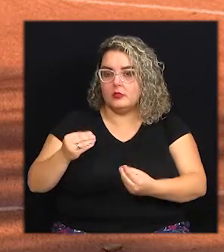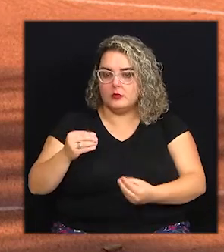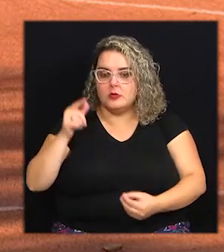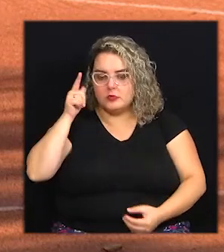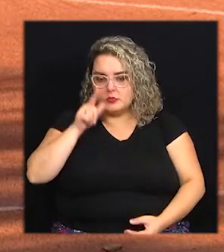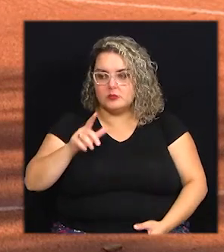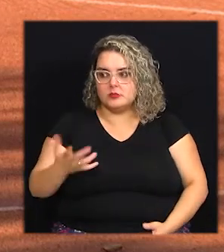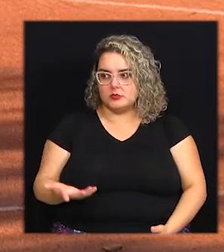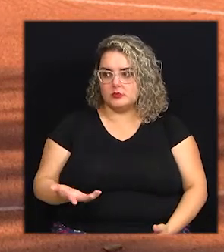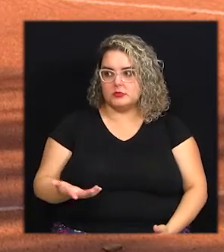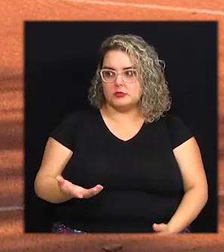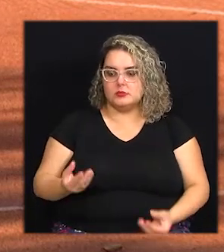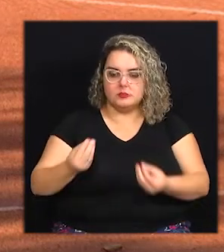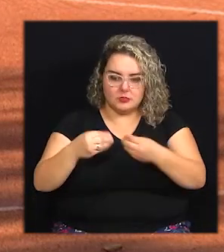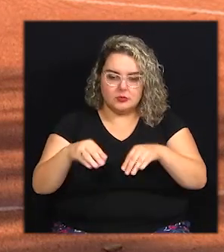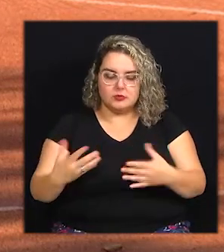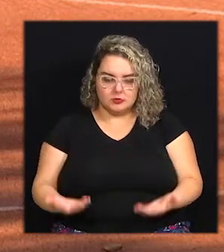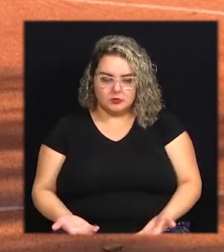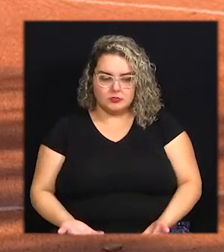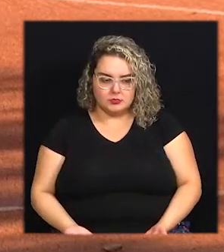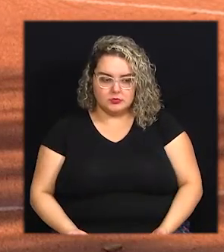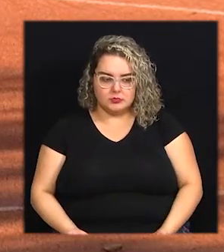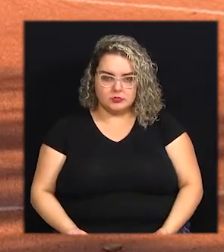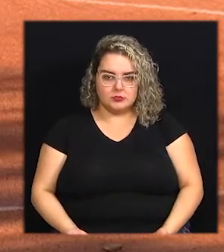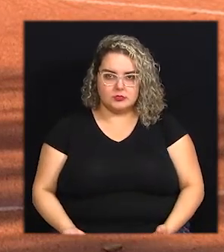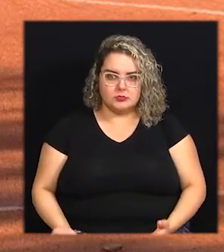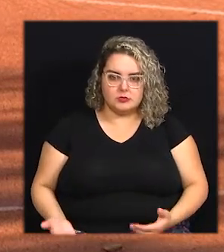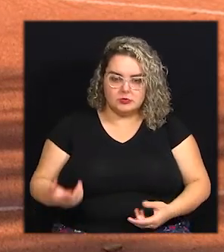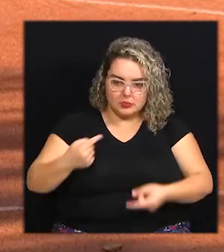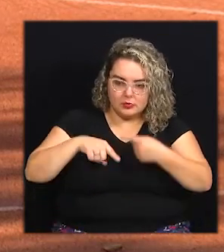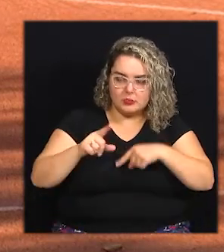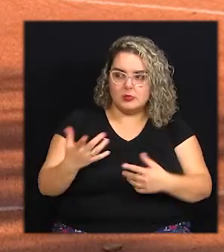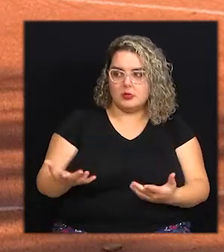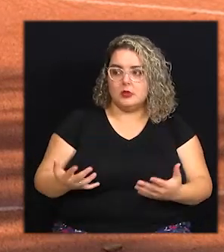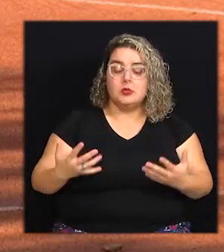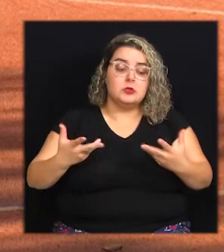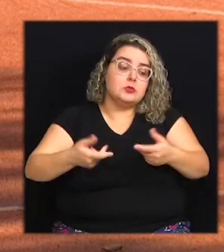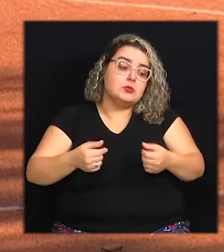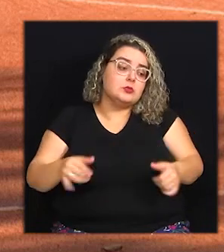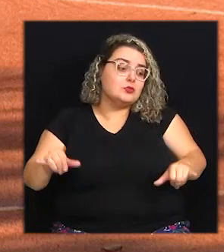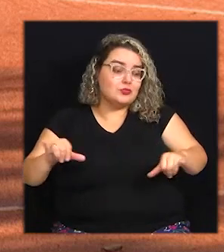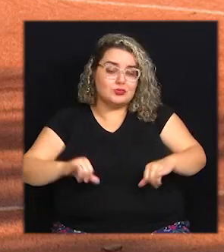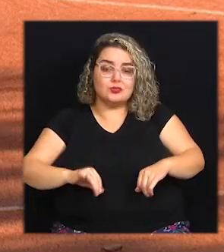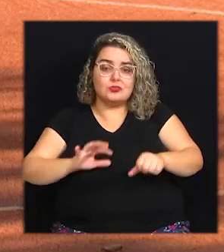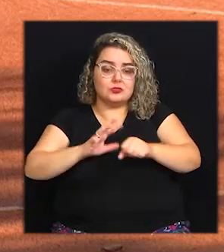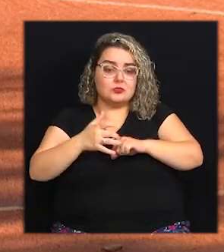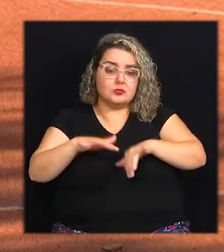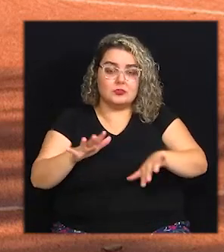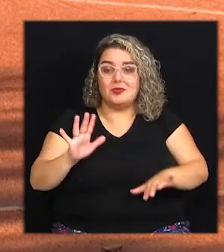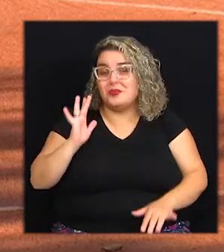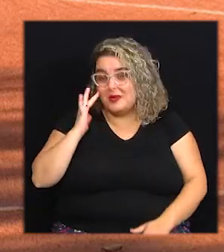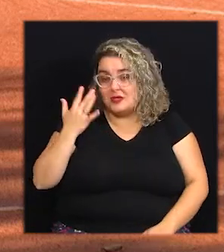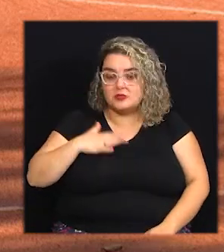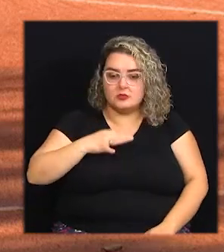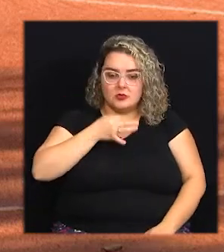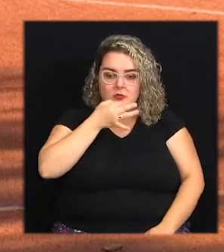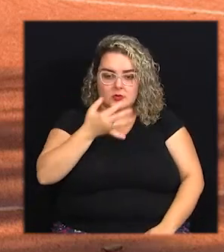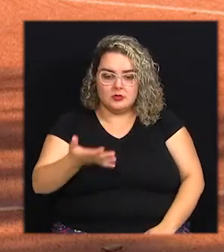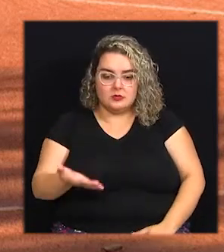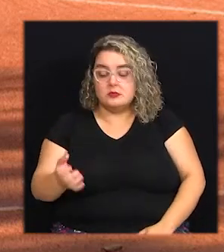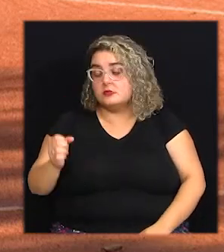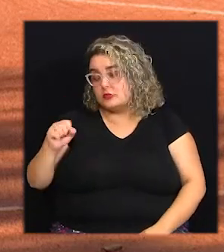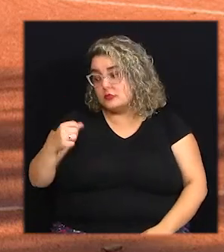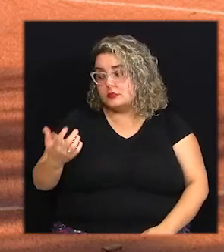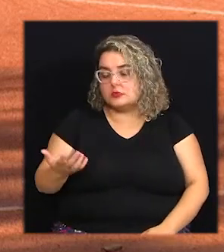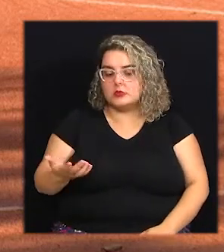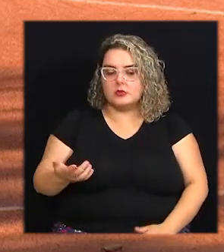do prejuízo? Cara, é porque todo mundo sofreu, né, com a pandemia, eu acho, na minha opinião. Sim.